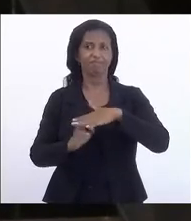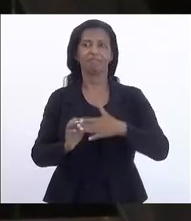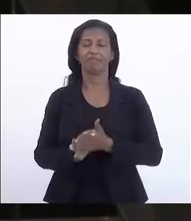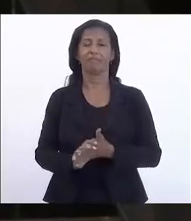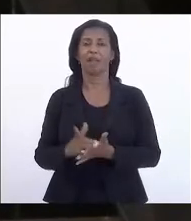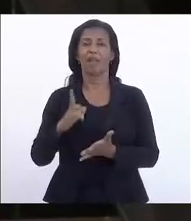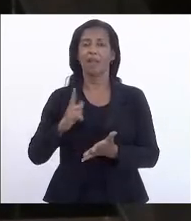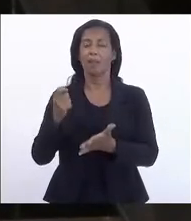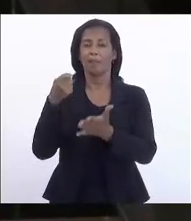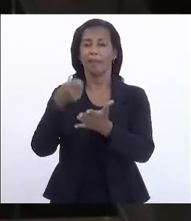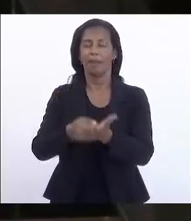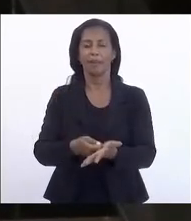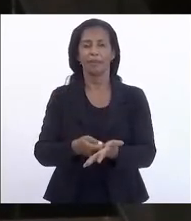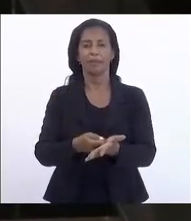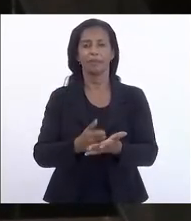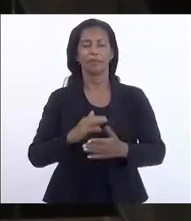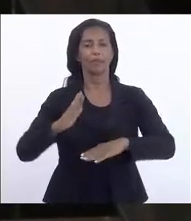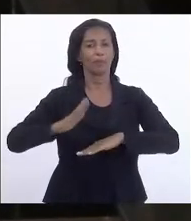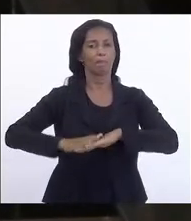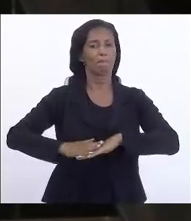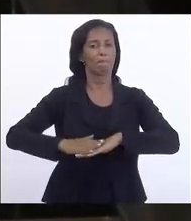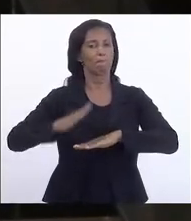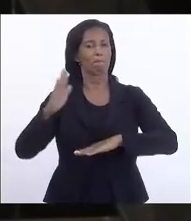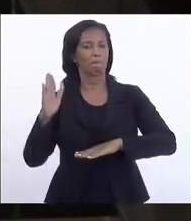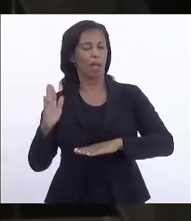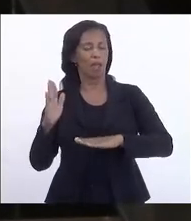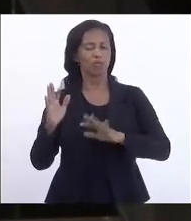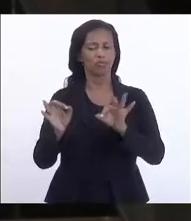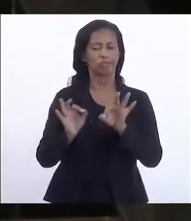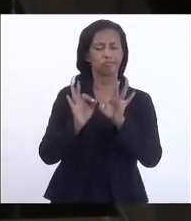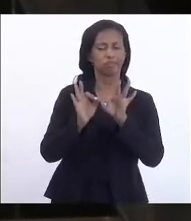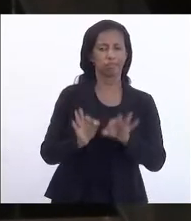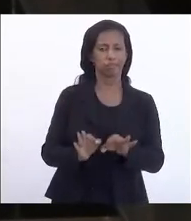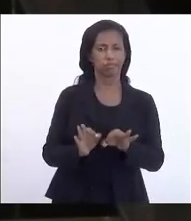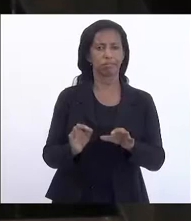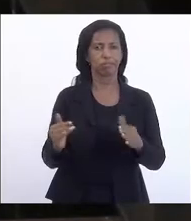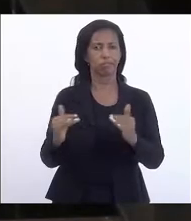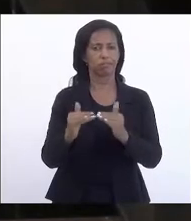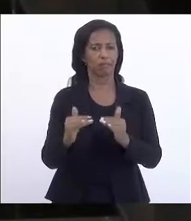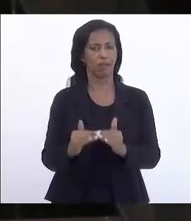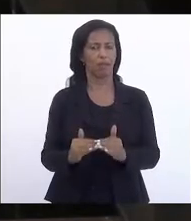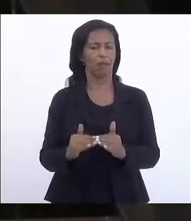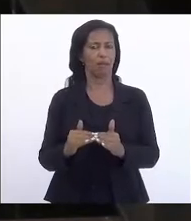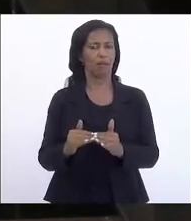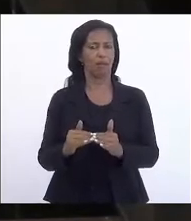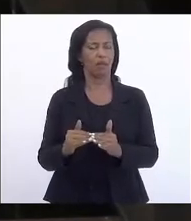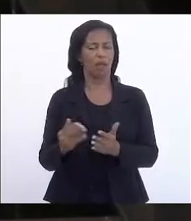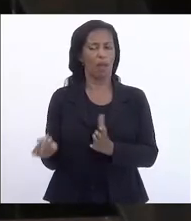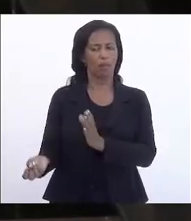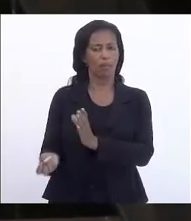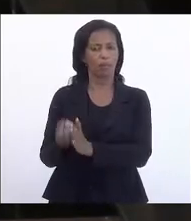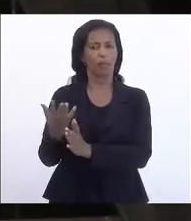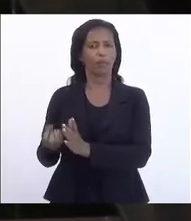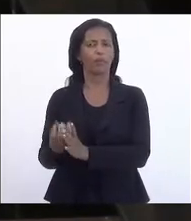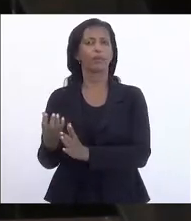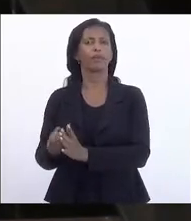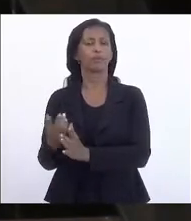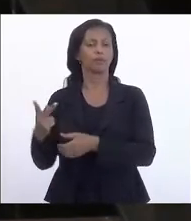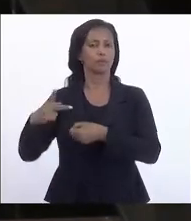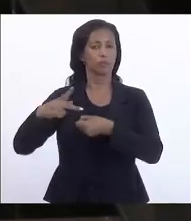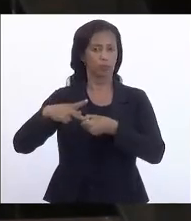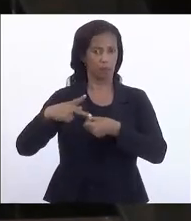efetuar um pagamento mais, digamos, correspondente à realidade da produção de